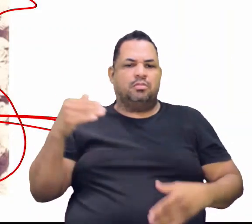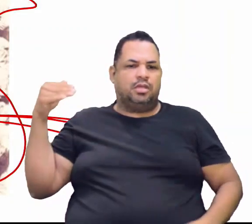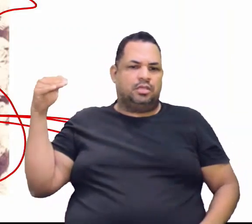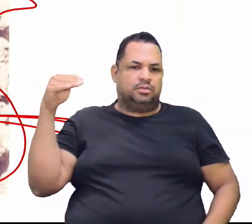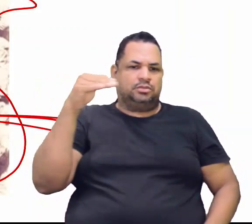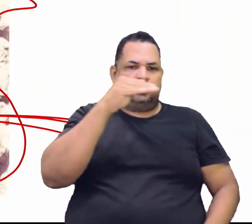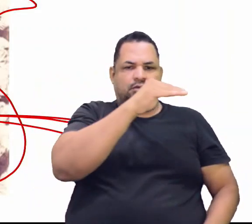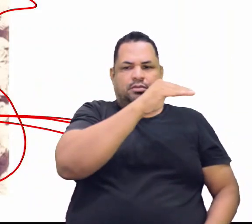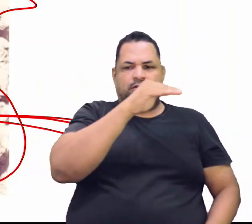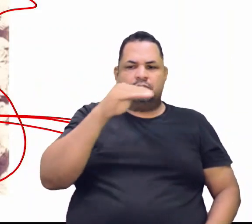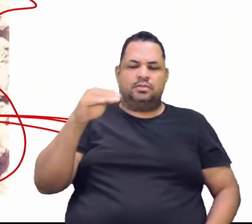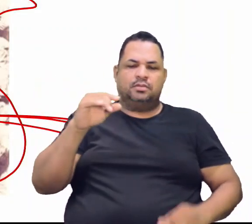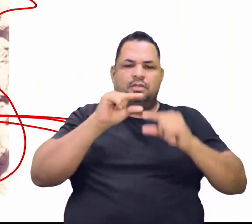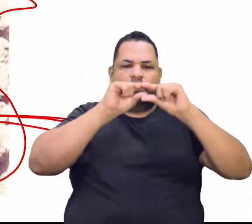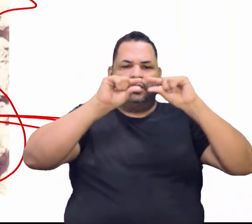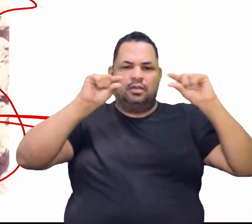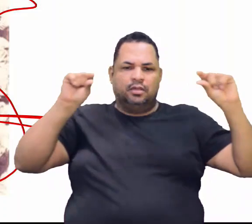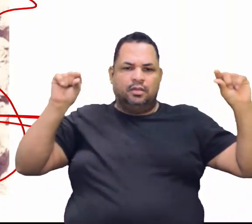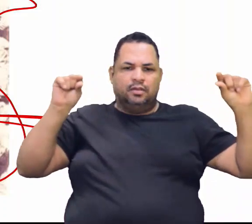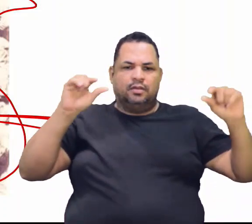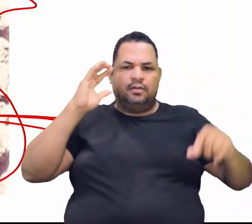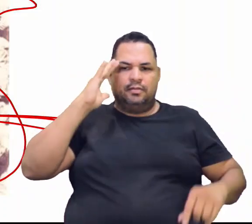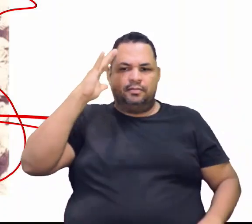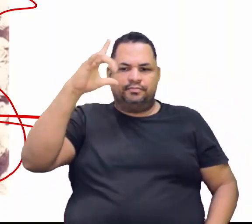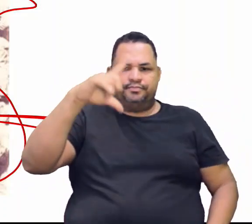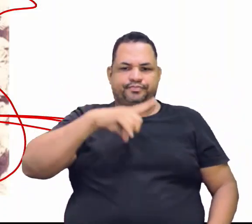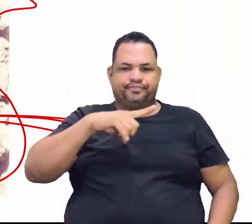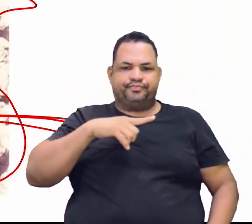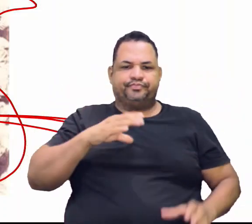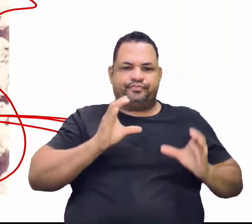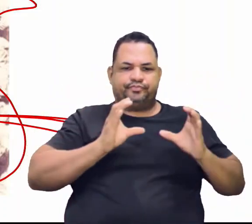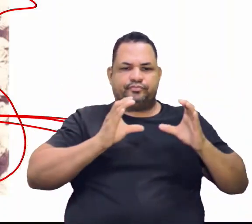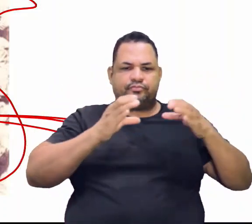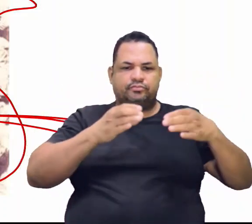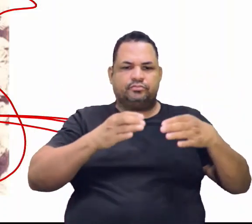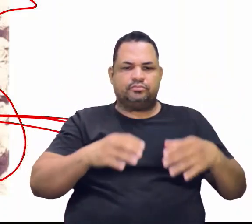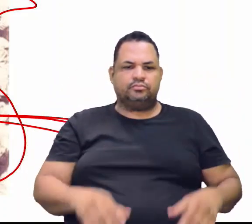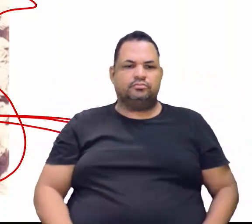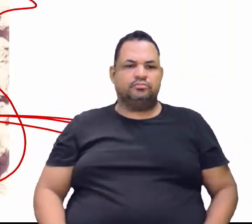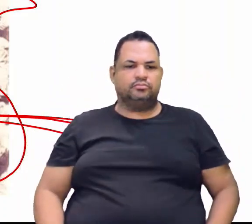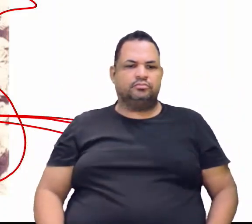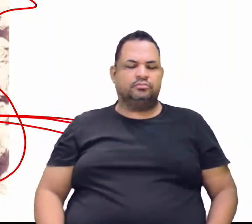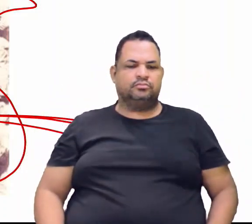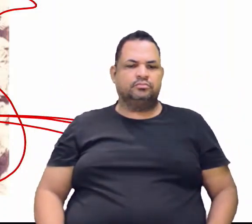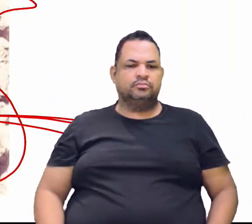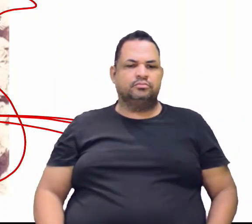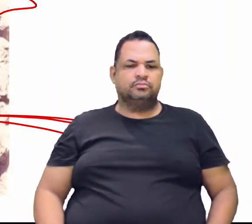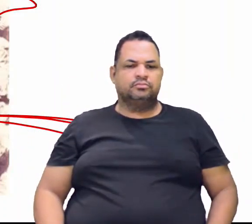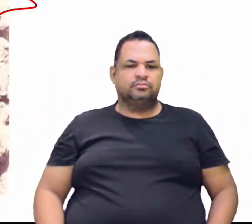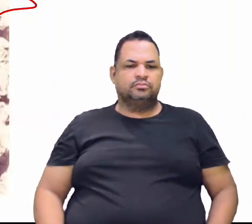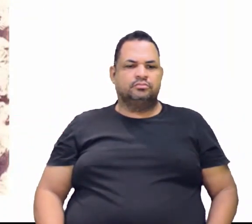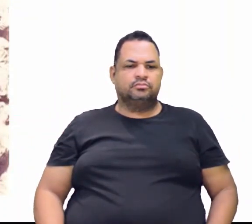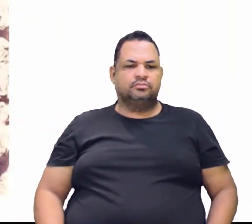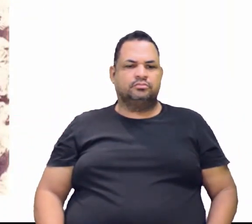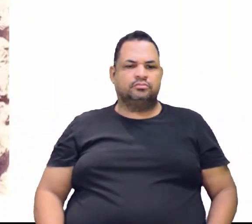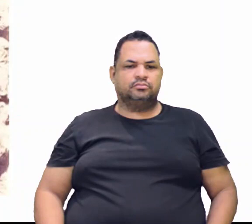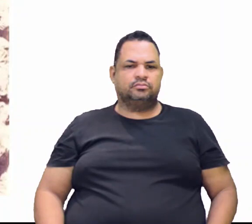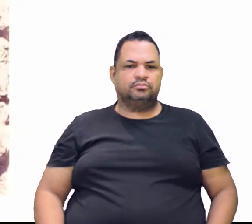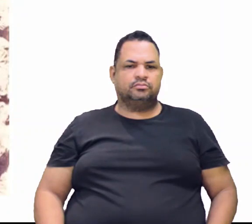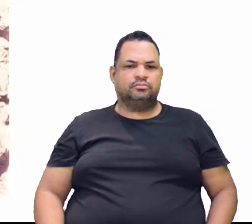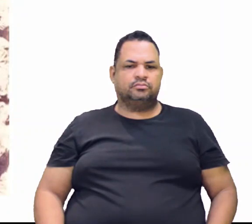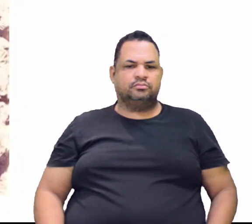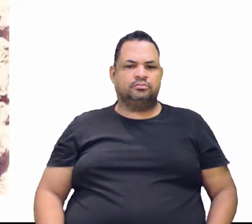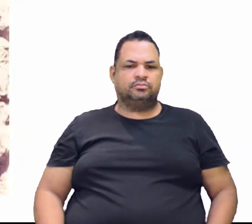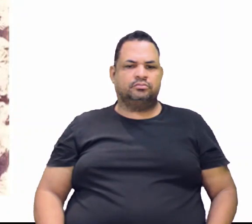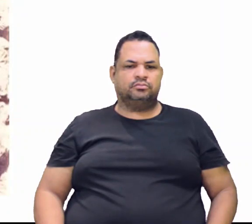fiação. Agora, tu imagina, eu tenho esse grupo aqui, eu vou limpar para vocês observarem melhor.